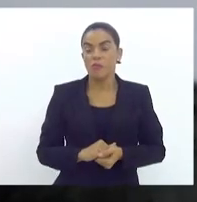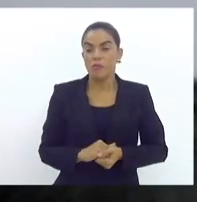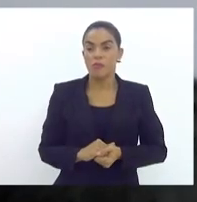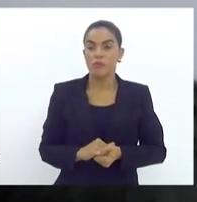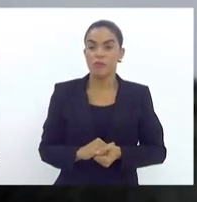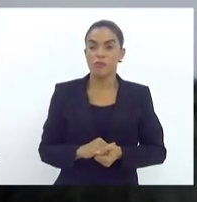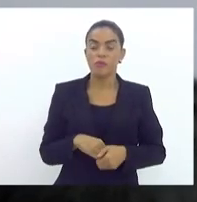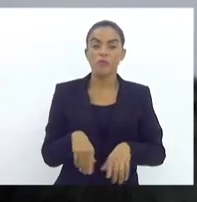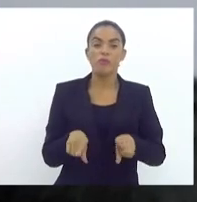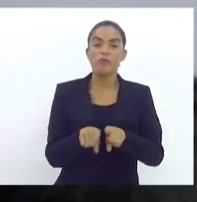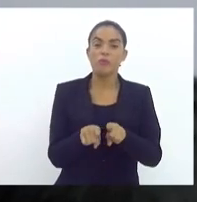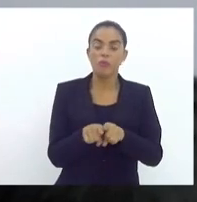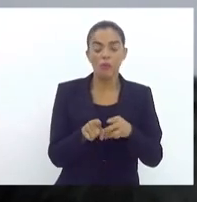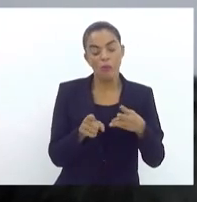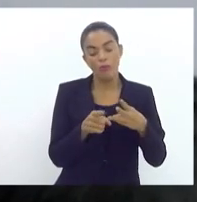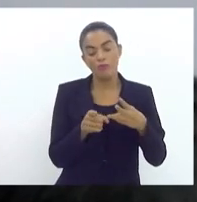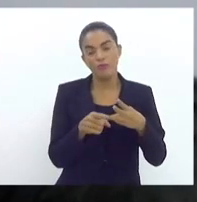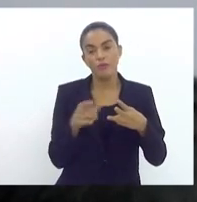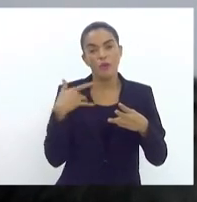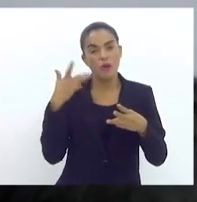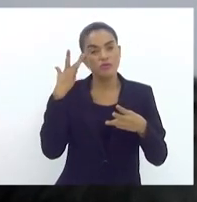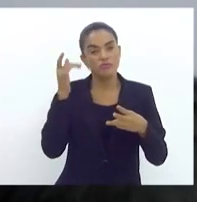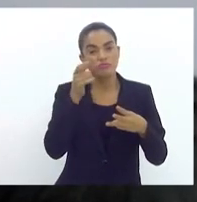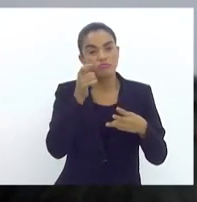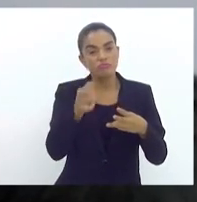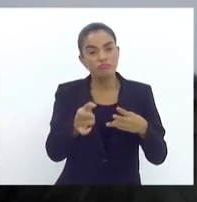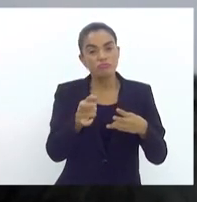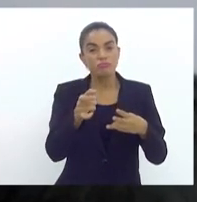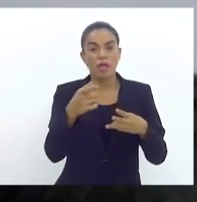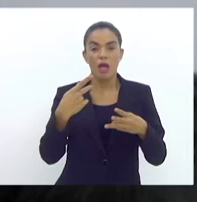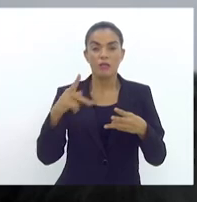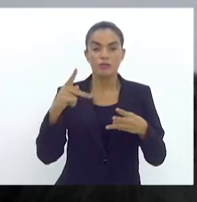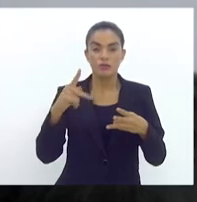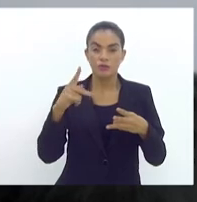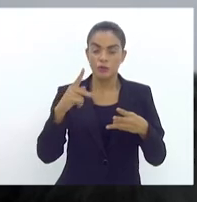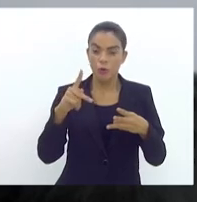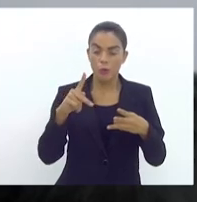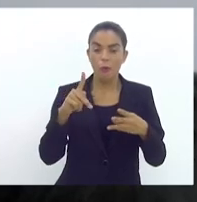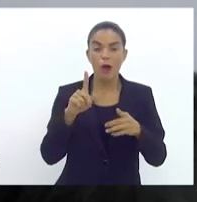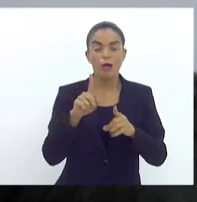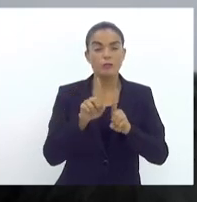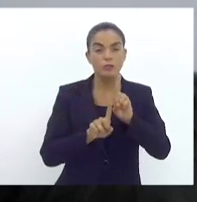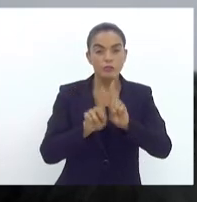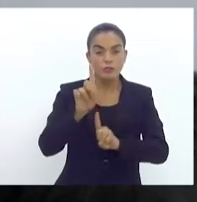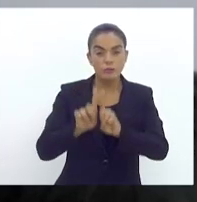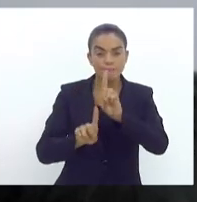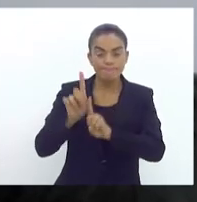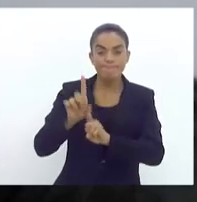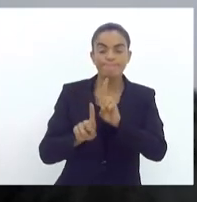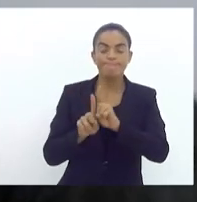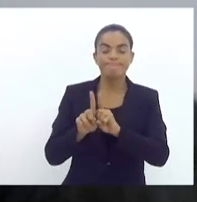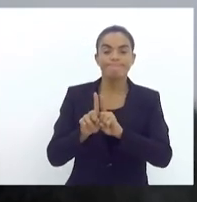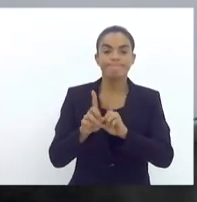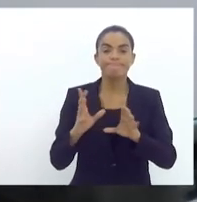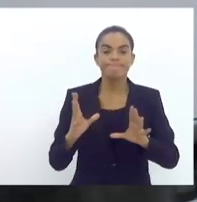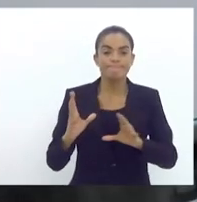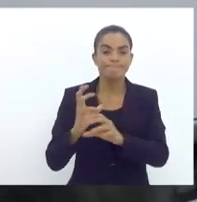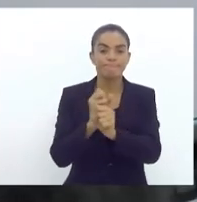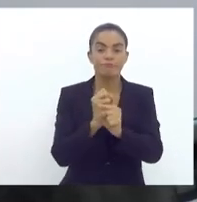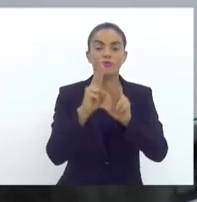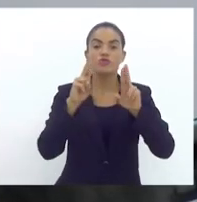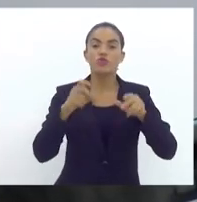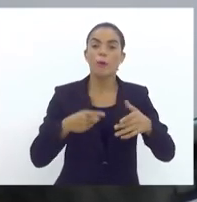e por último eu achei bem interessante a sua estatística que sua apresenta da denunciação